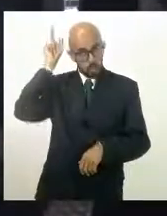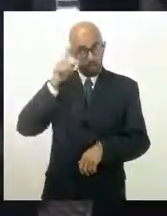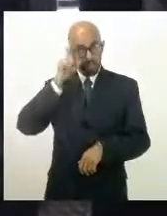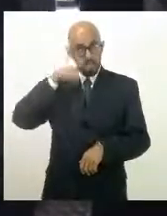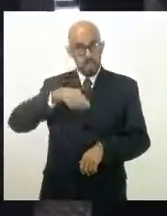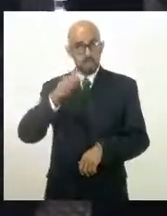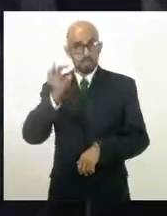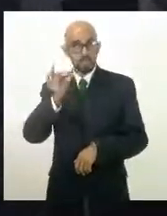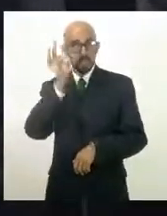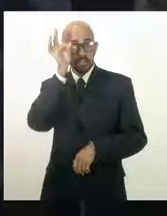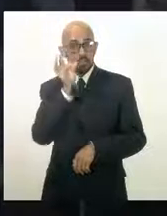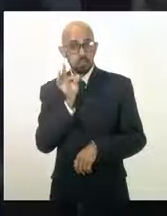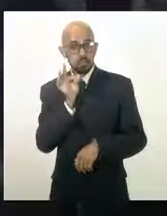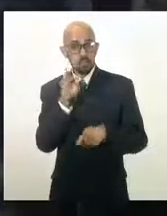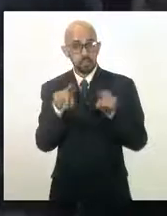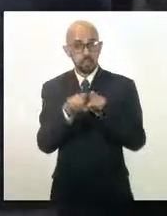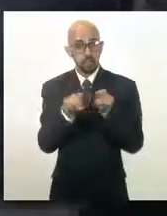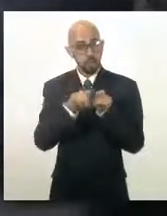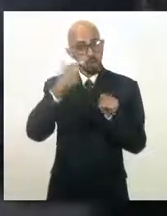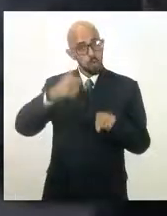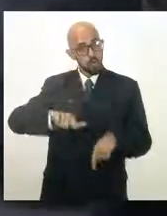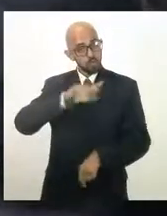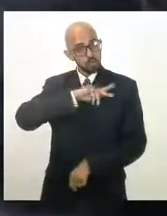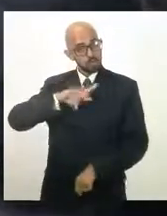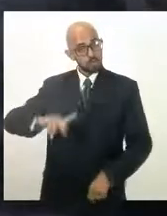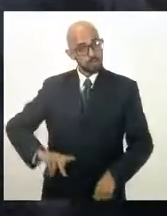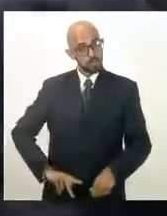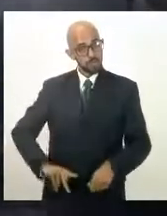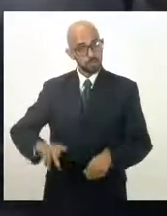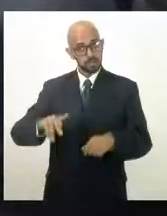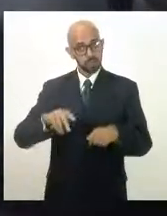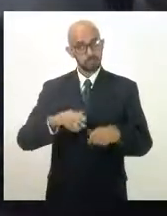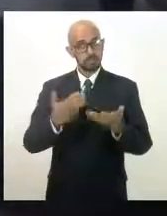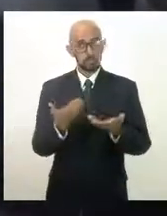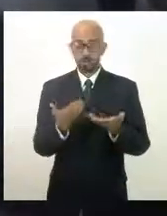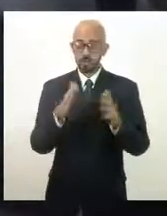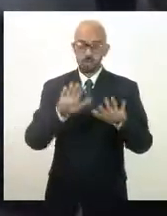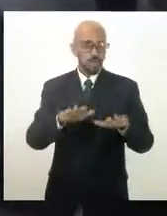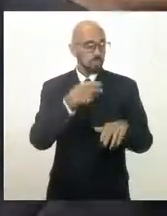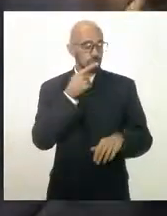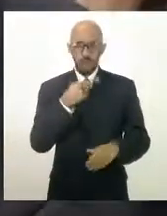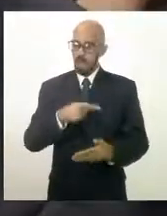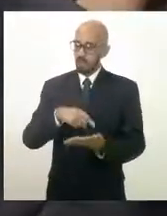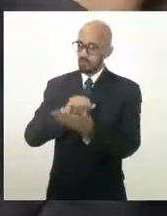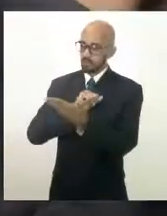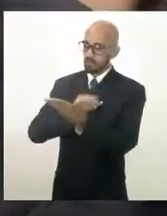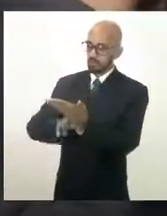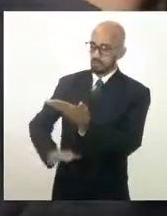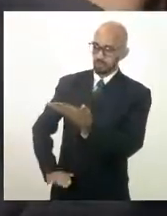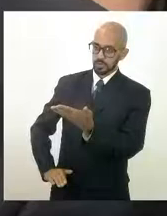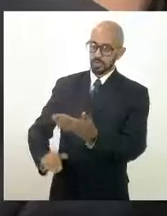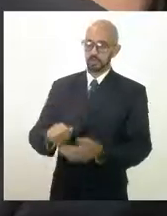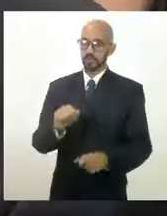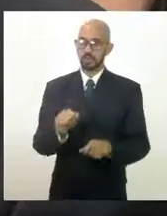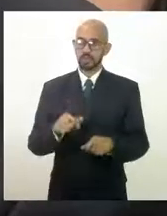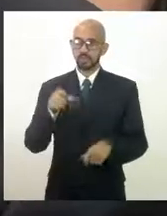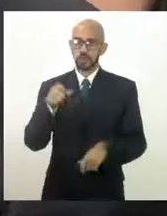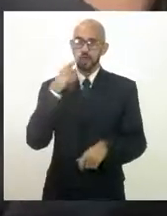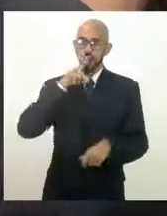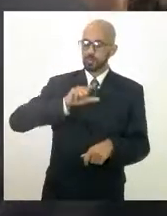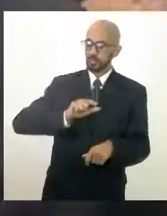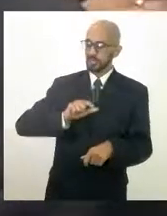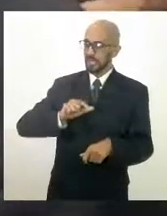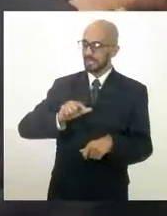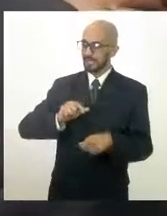testemunharam outros presidentes da casa, eu queria dizer a você que você consegue dar